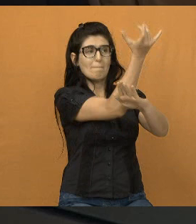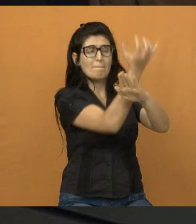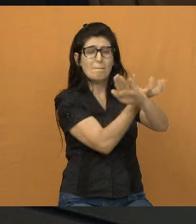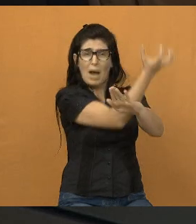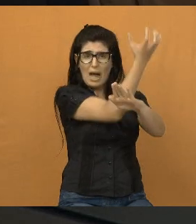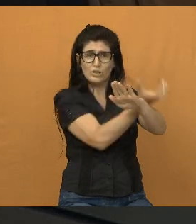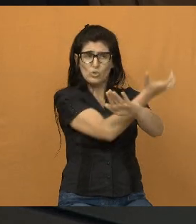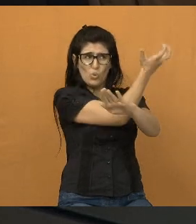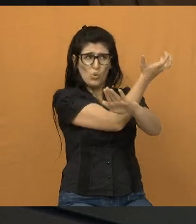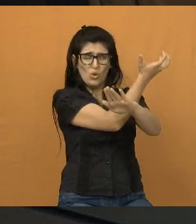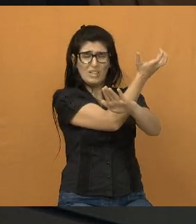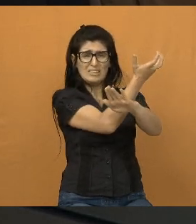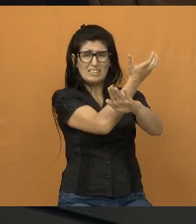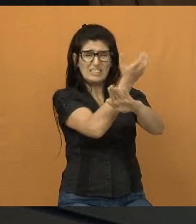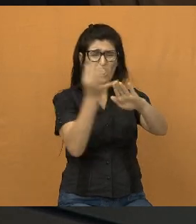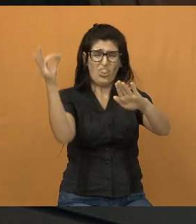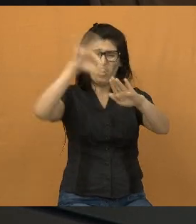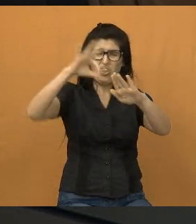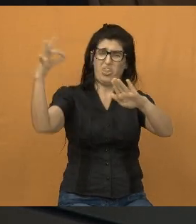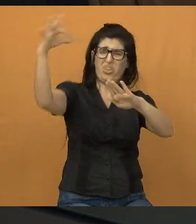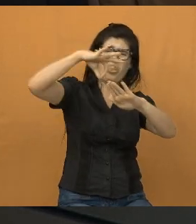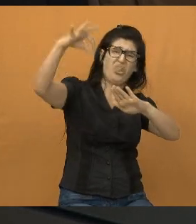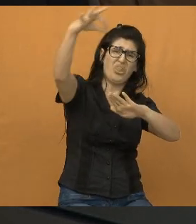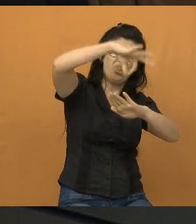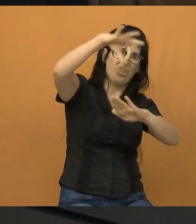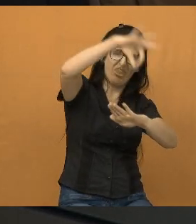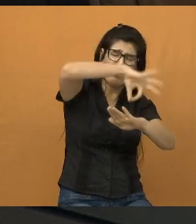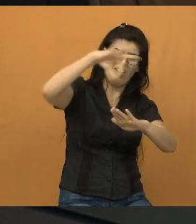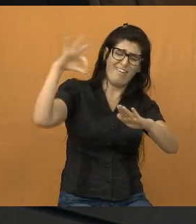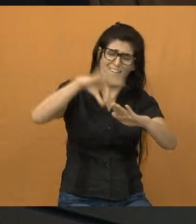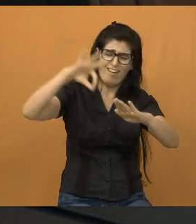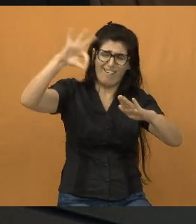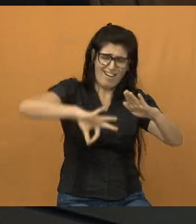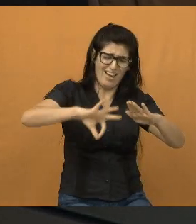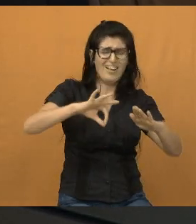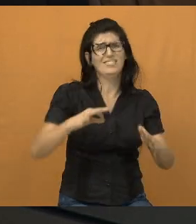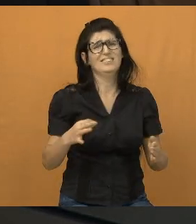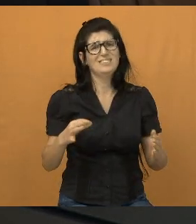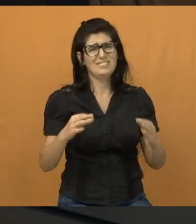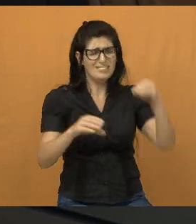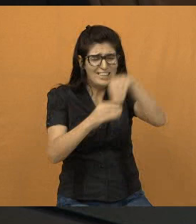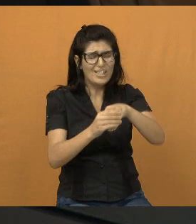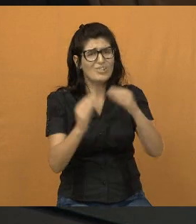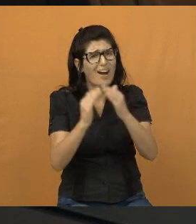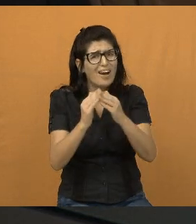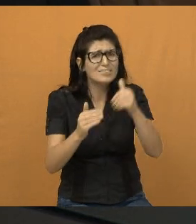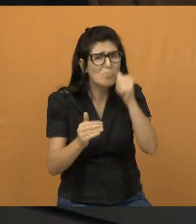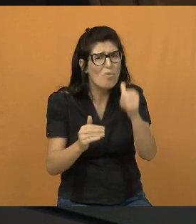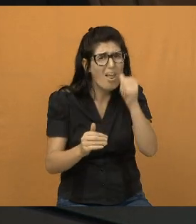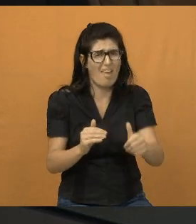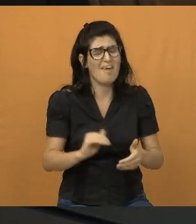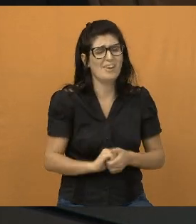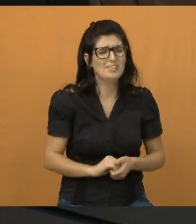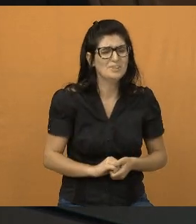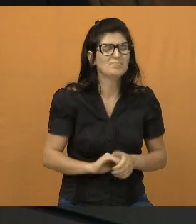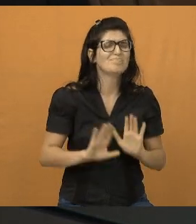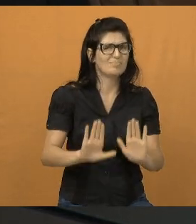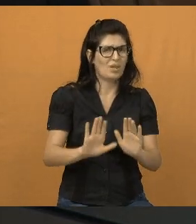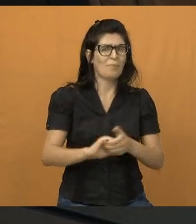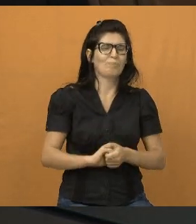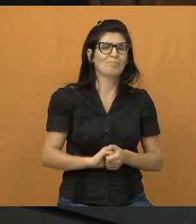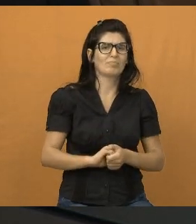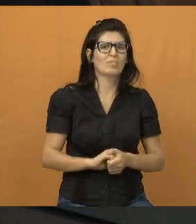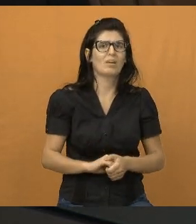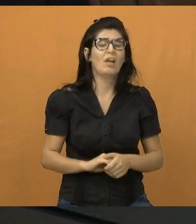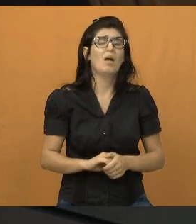certo. Eu quero dizer até os proprietários, que eu não sou contra o cara, os pessoal ter terreno. Deus ajuda que